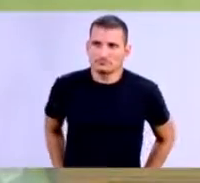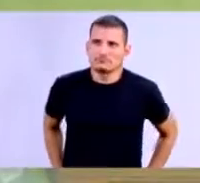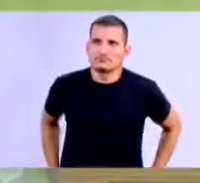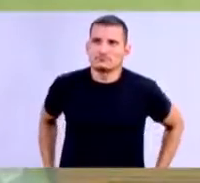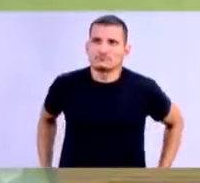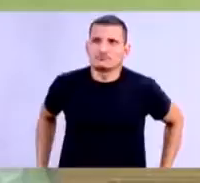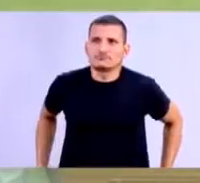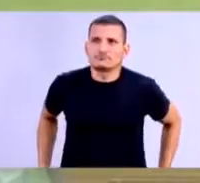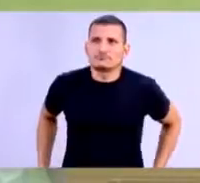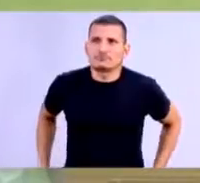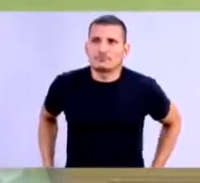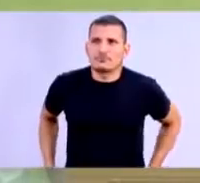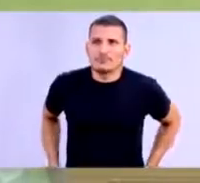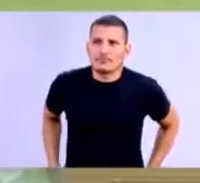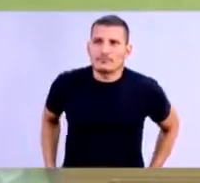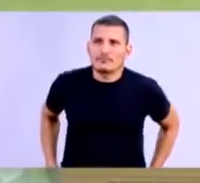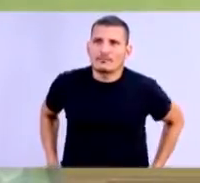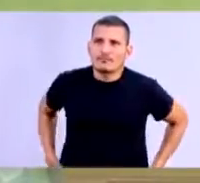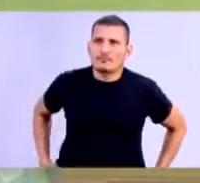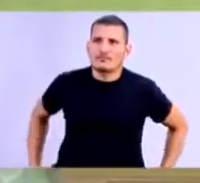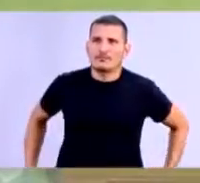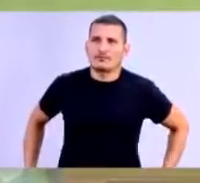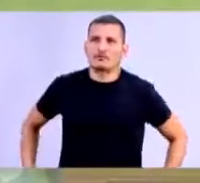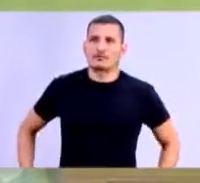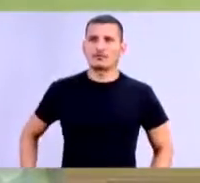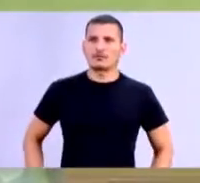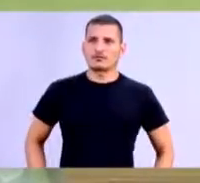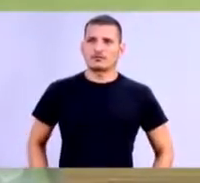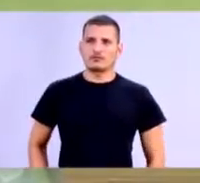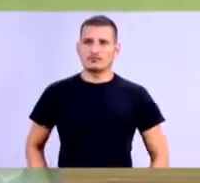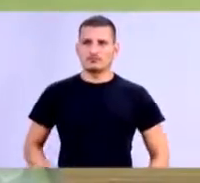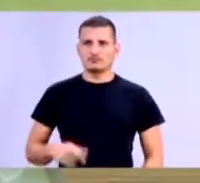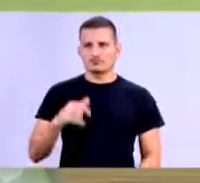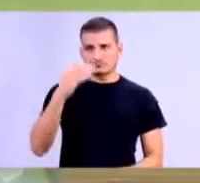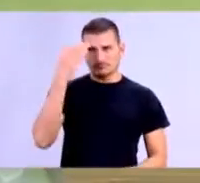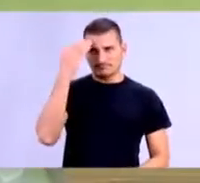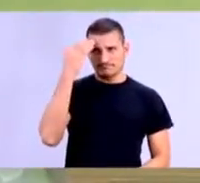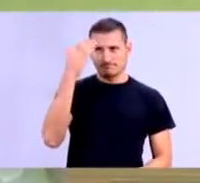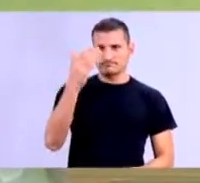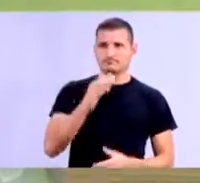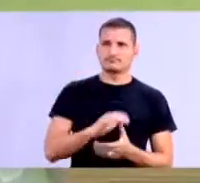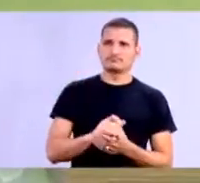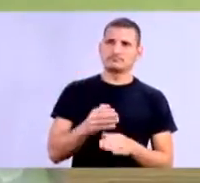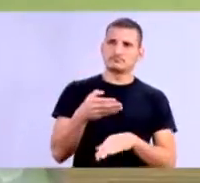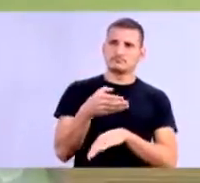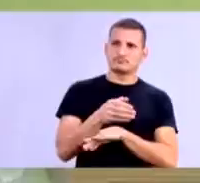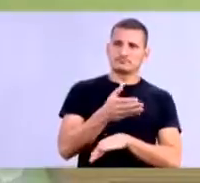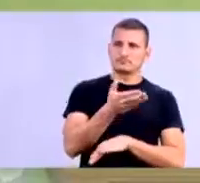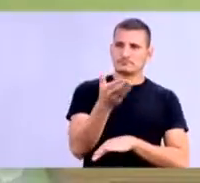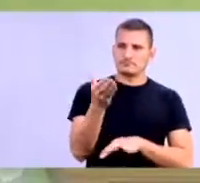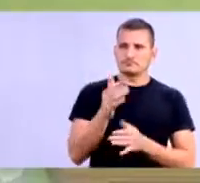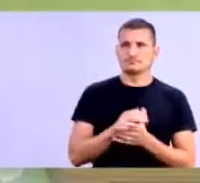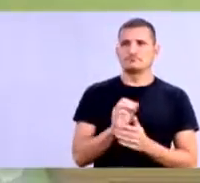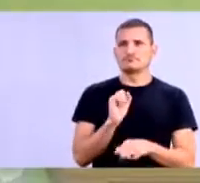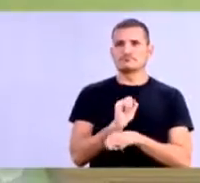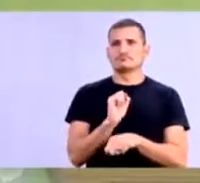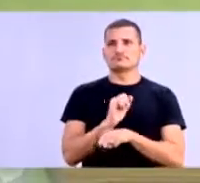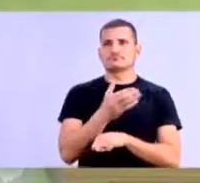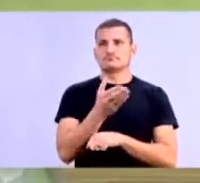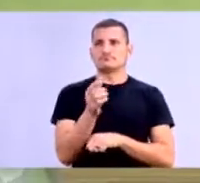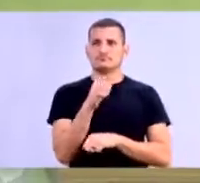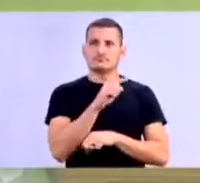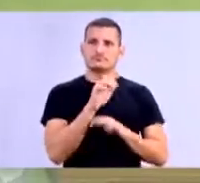perguntas, respostas. Agradecemos imensamente a participação de vocês e eu aguardo vocês lá no fórum